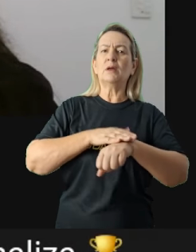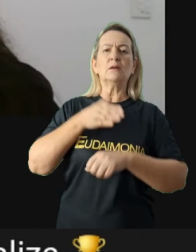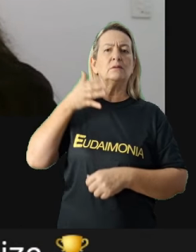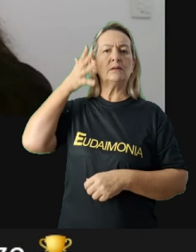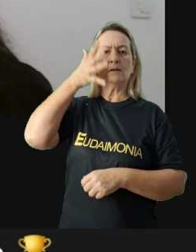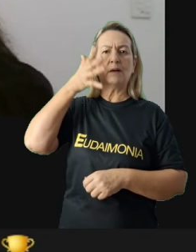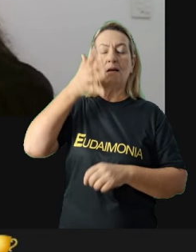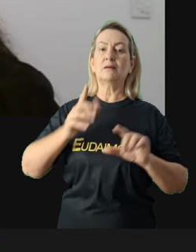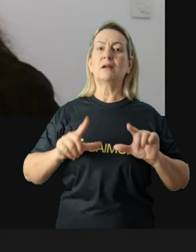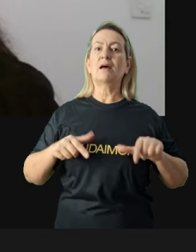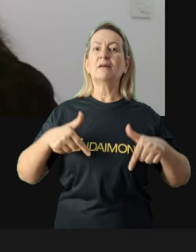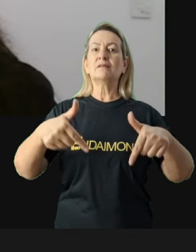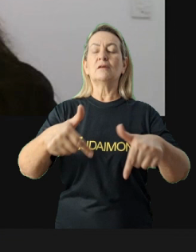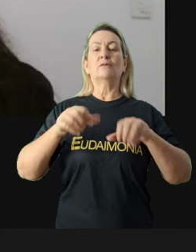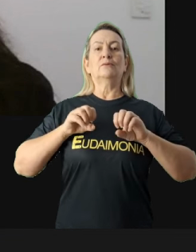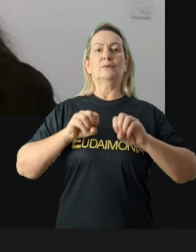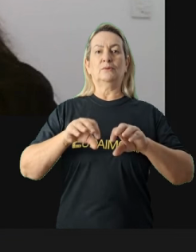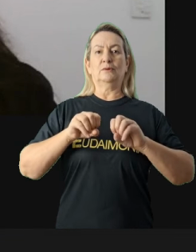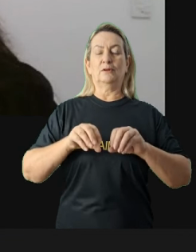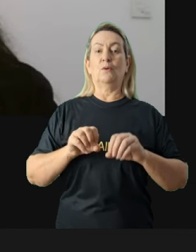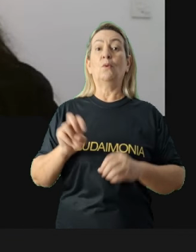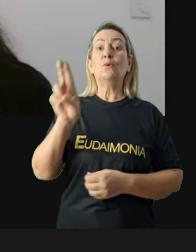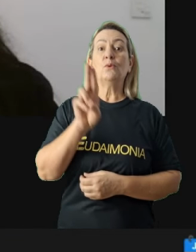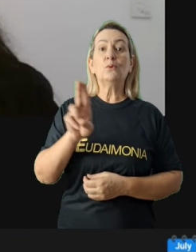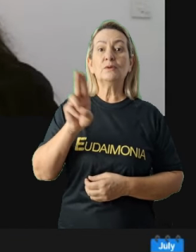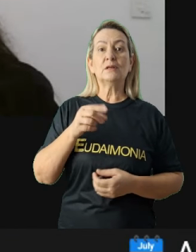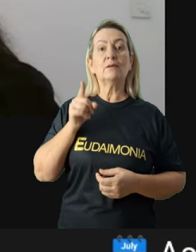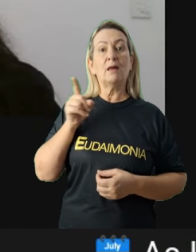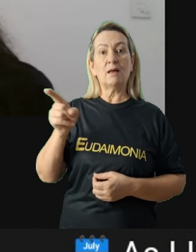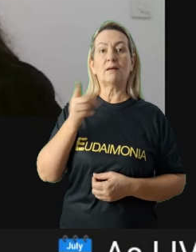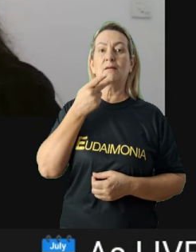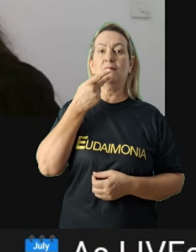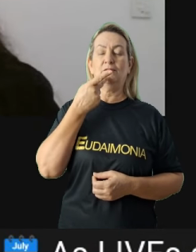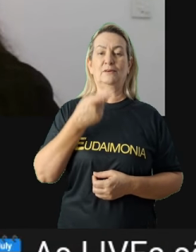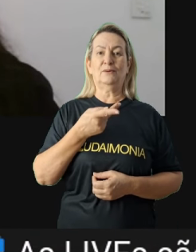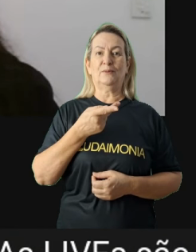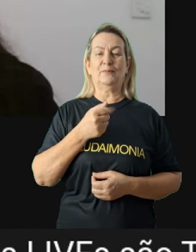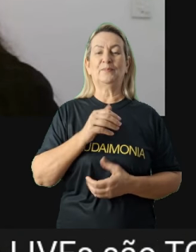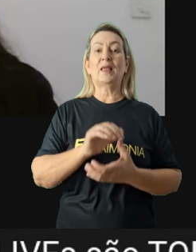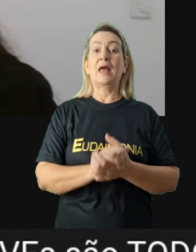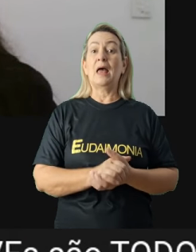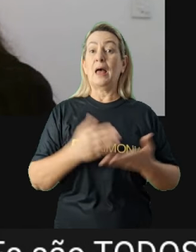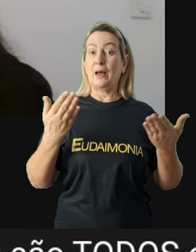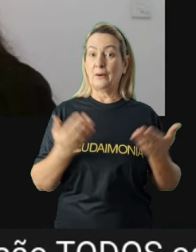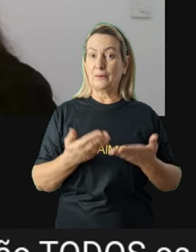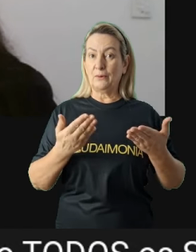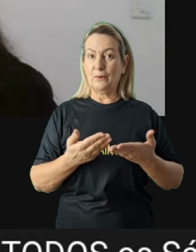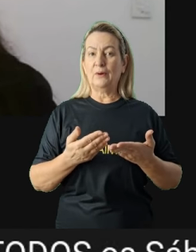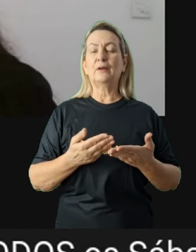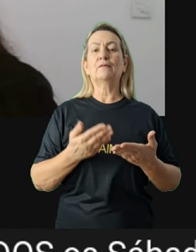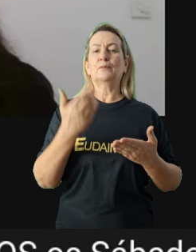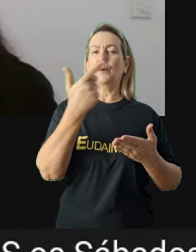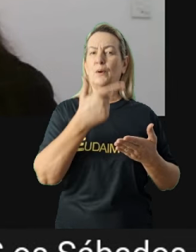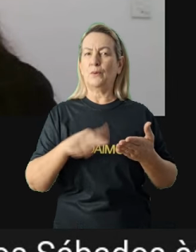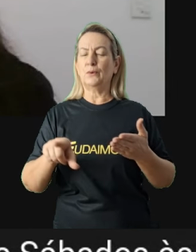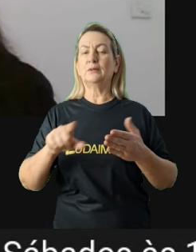né, durante os meus eventos, as minhas ações educacionais, usando, que é o que a prof. Rosinda colocou para nós,